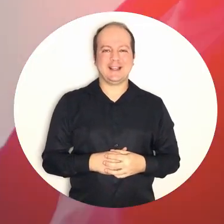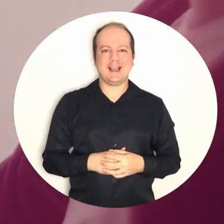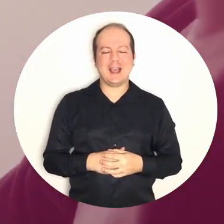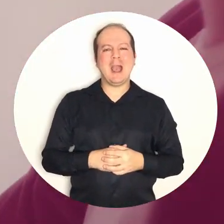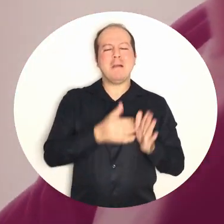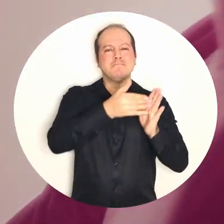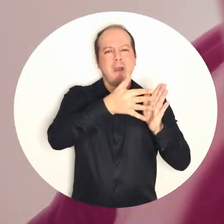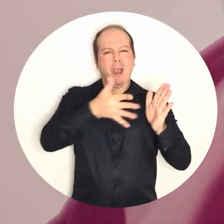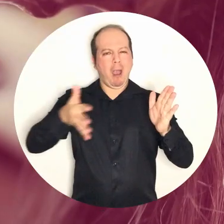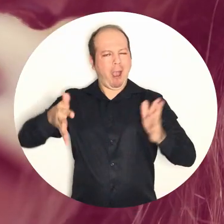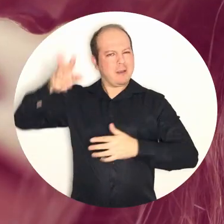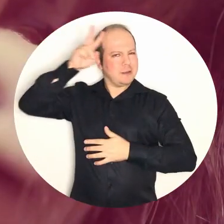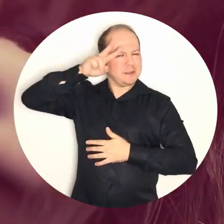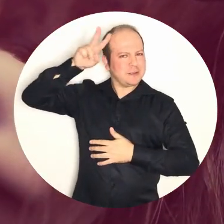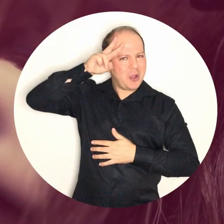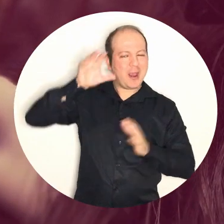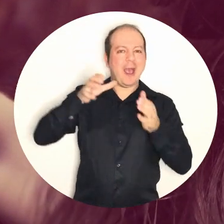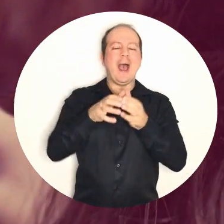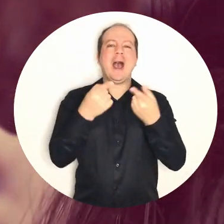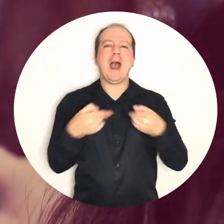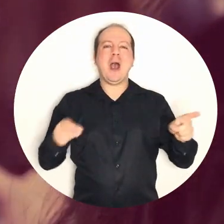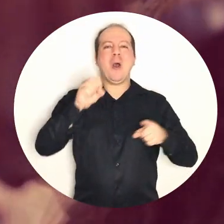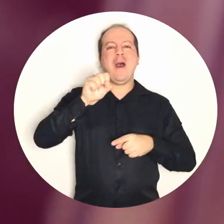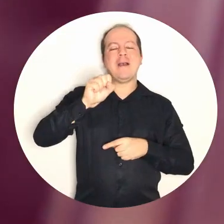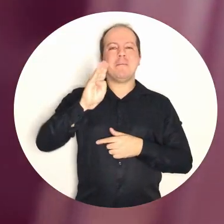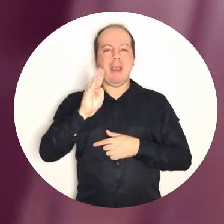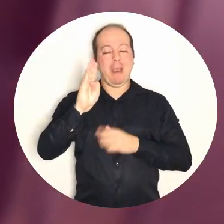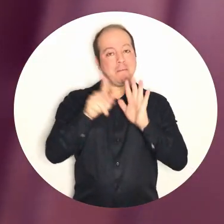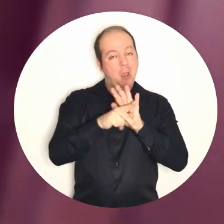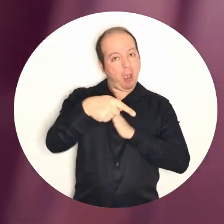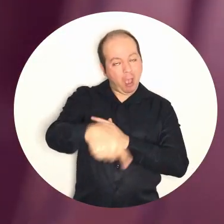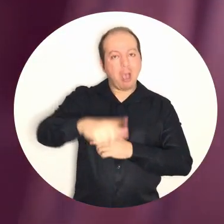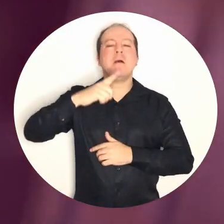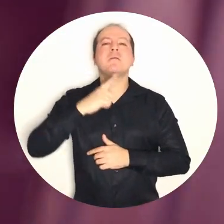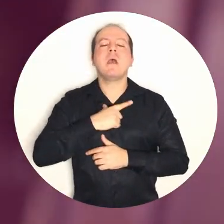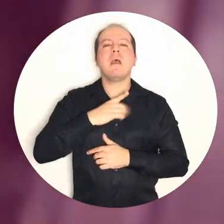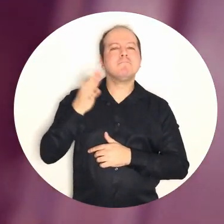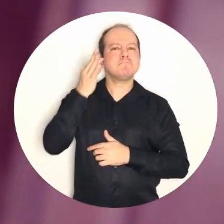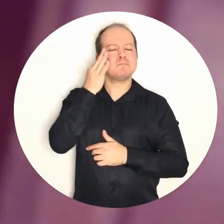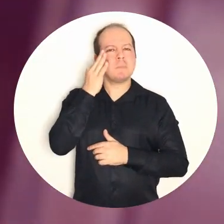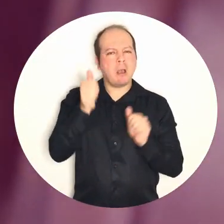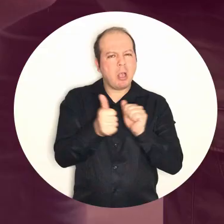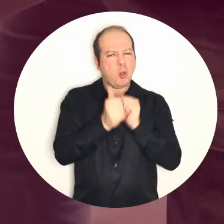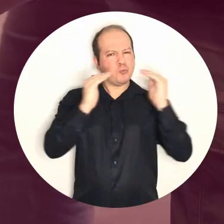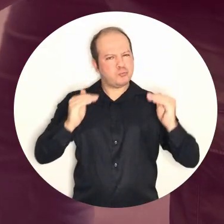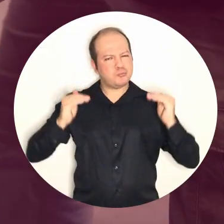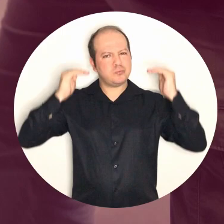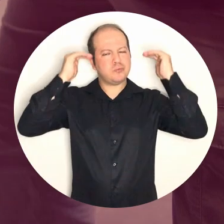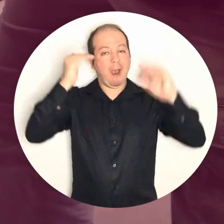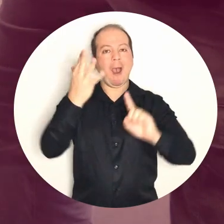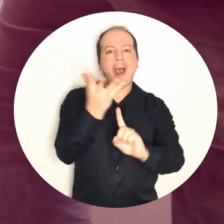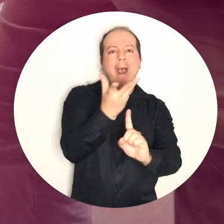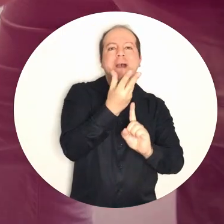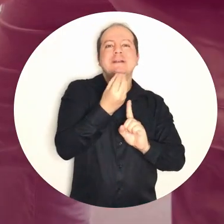Ao longo de sua história, a Orquestra Sinfônica Brasileira colocou a sua excelência artística a serviço